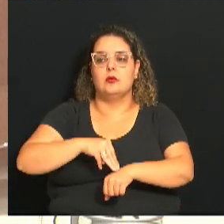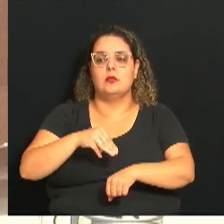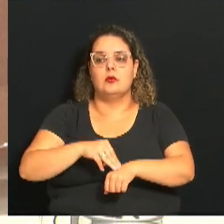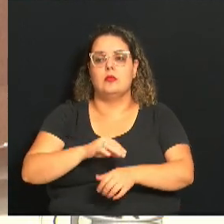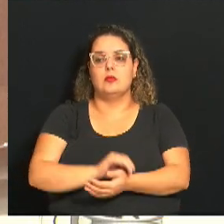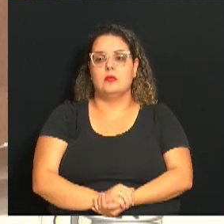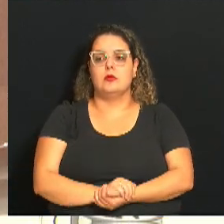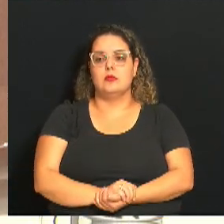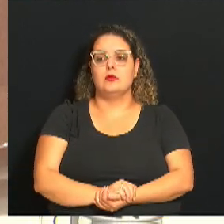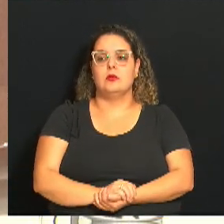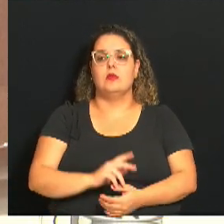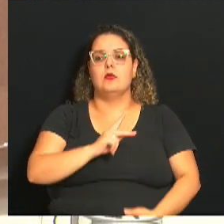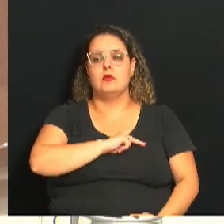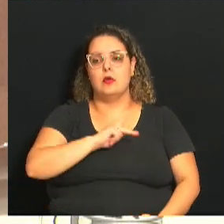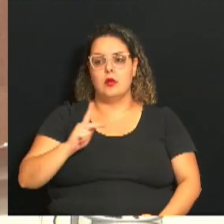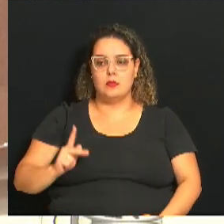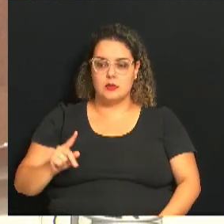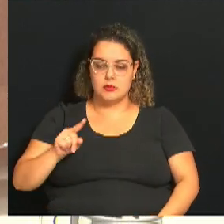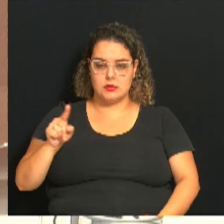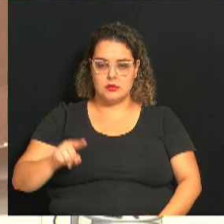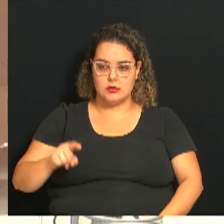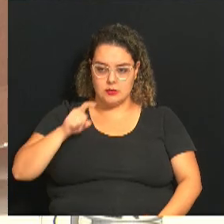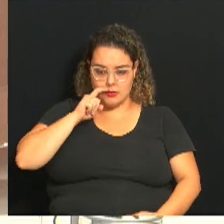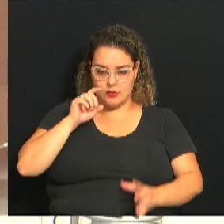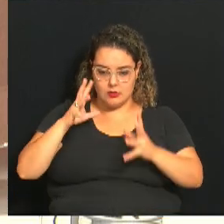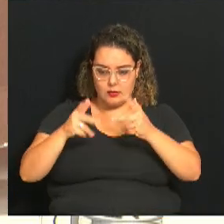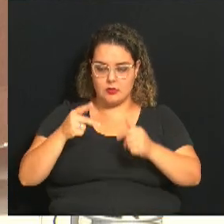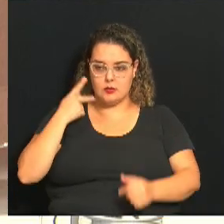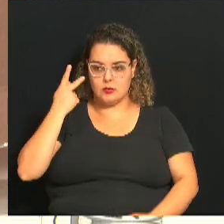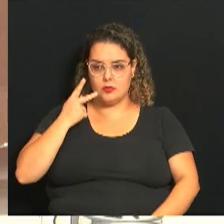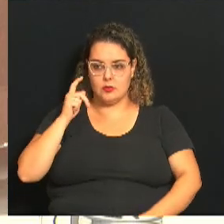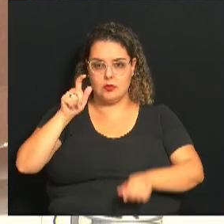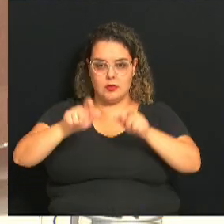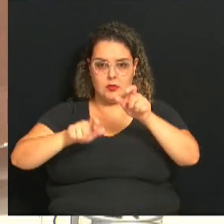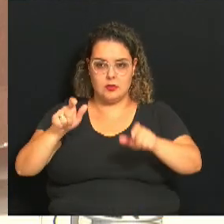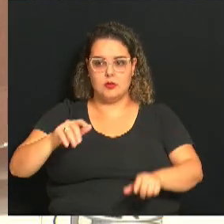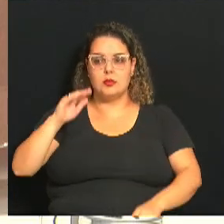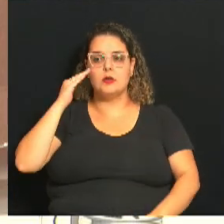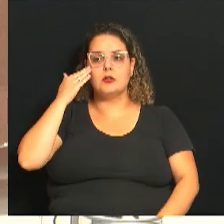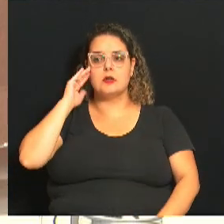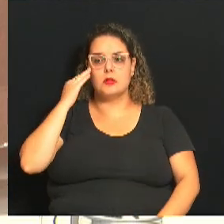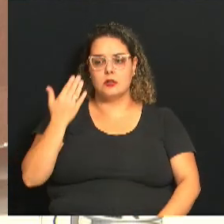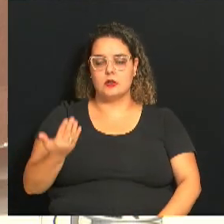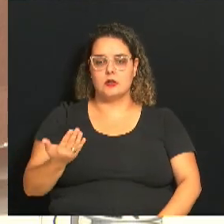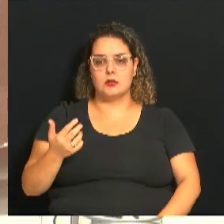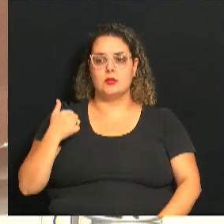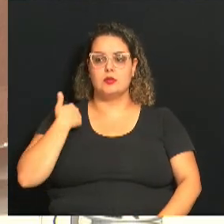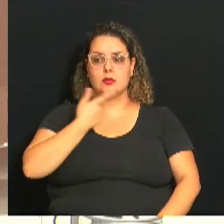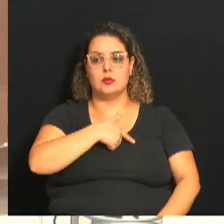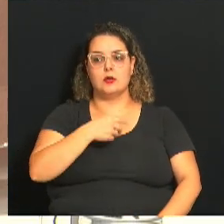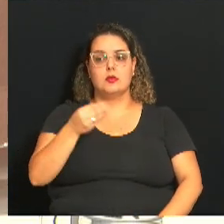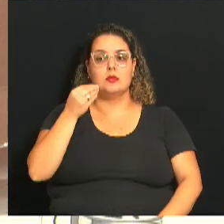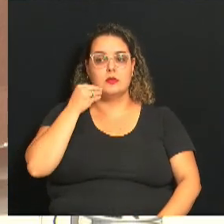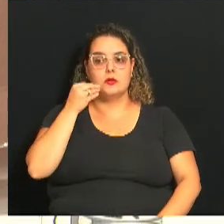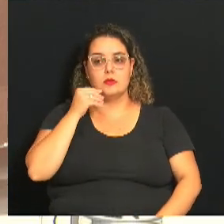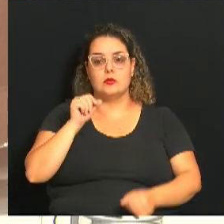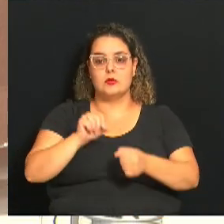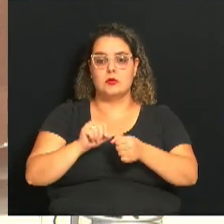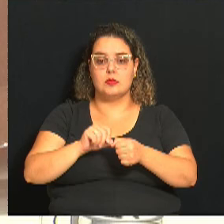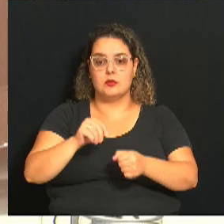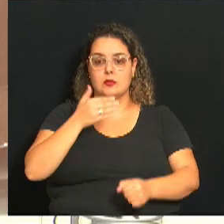casa, o presidente José Carlos, e agradecer à população que entenda que nós vamos tentar fazer o melhor para achar